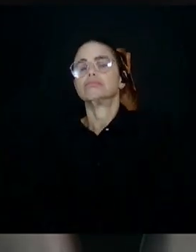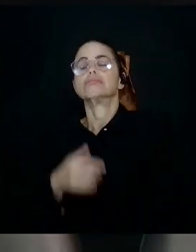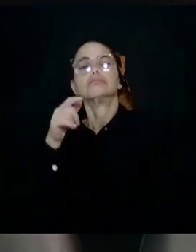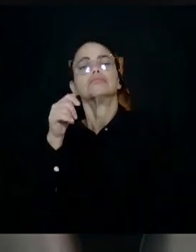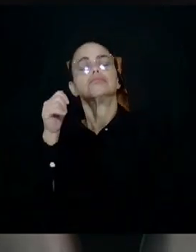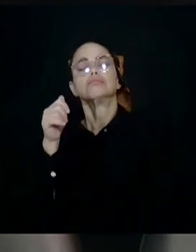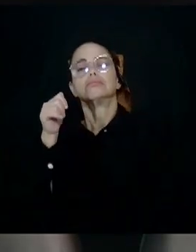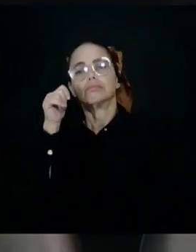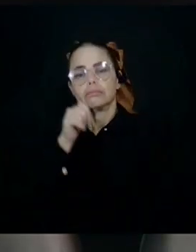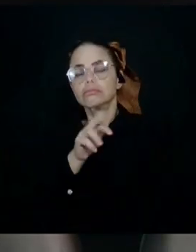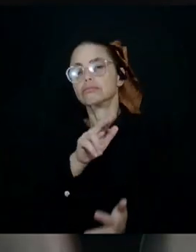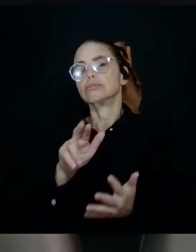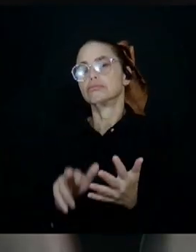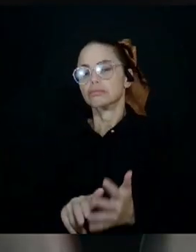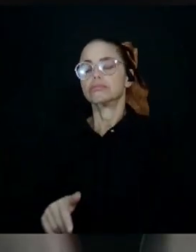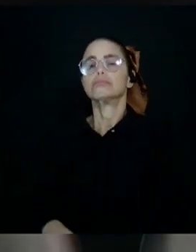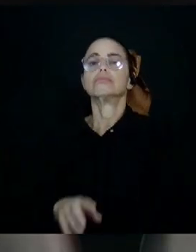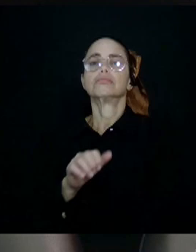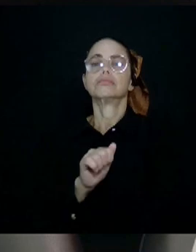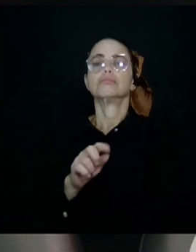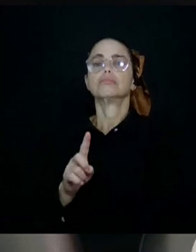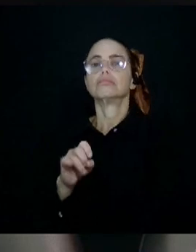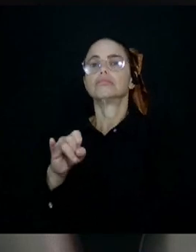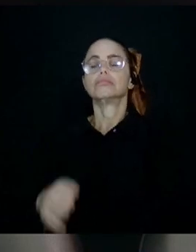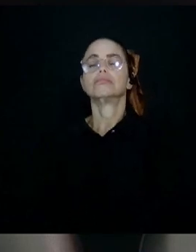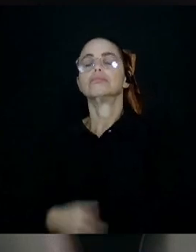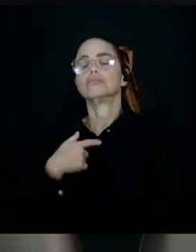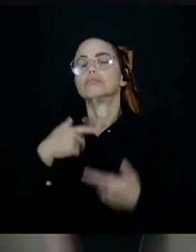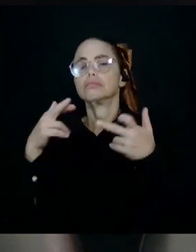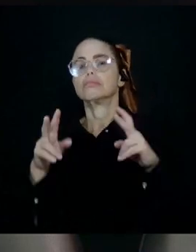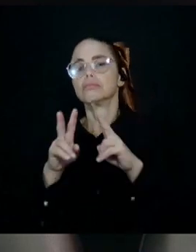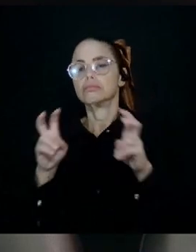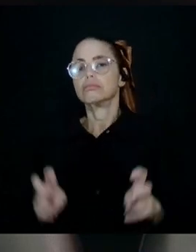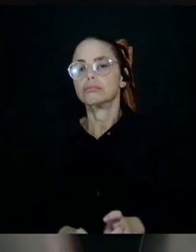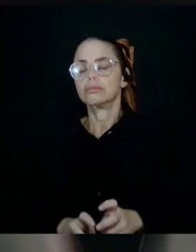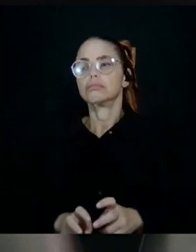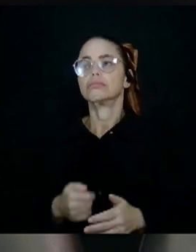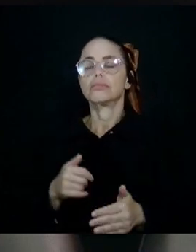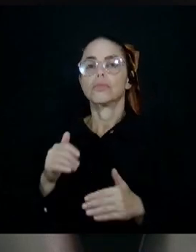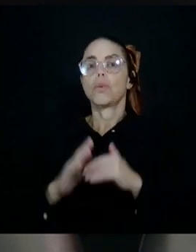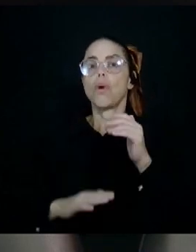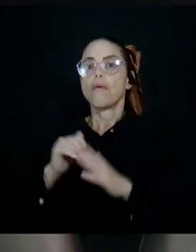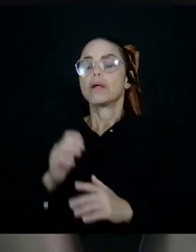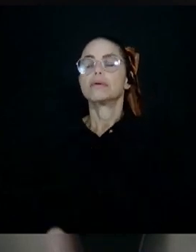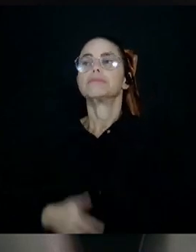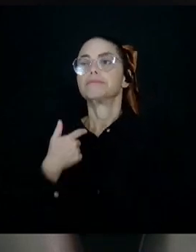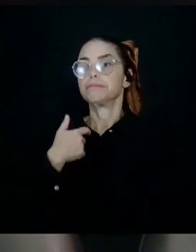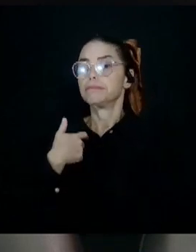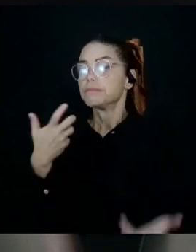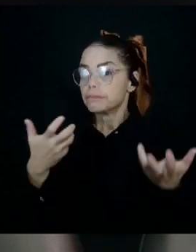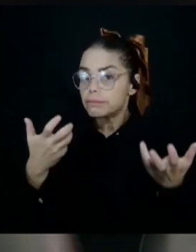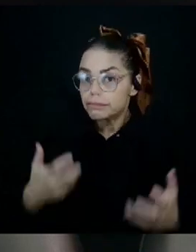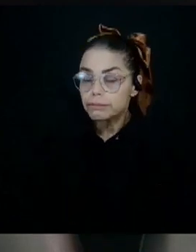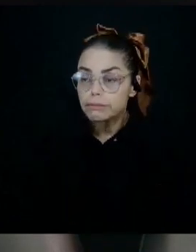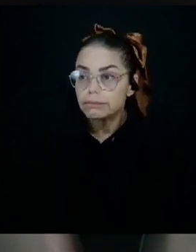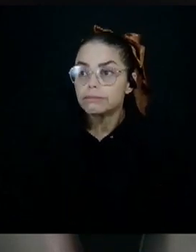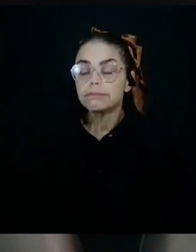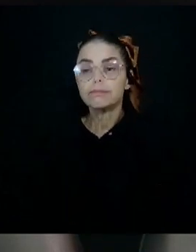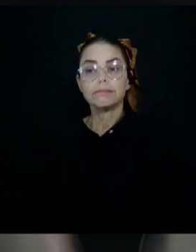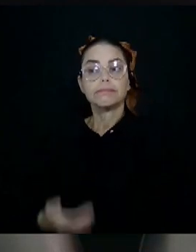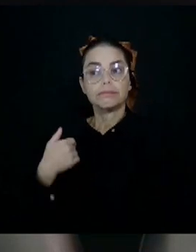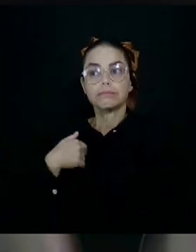a Adele falou, é essa questão da projeção, né? Então, muitas vezes eu quero esse lugar, eu não